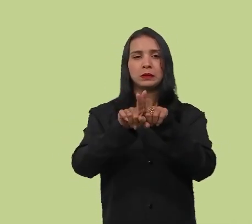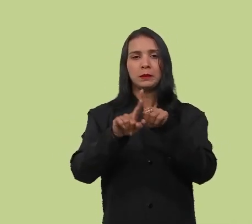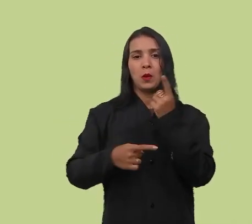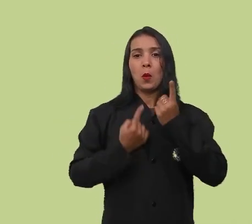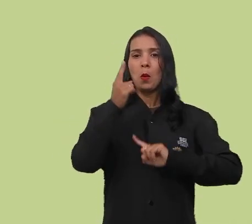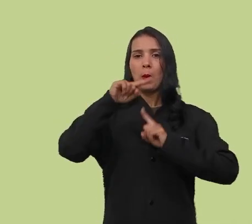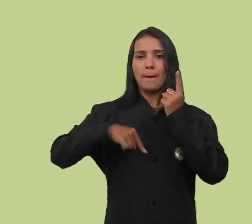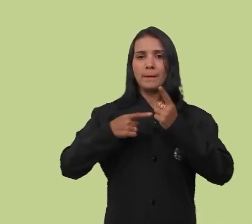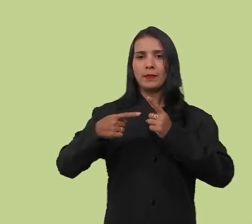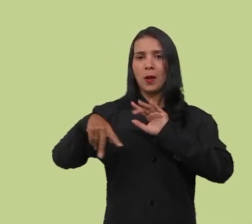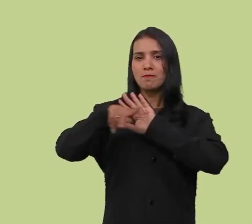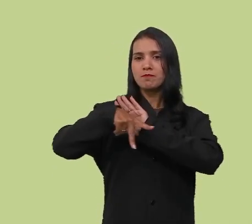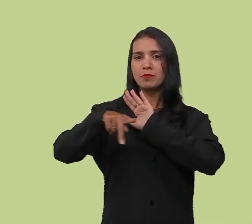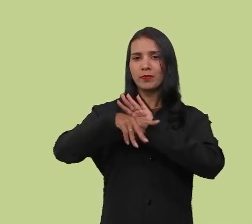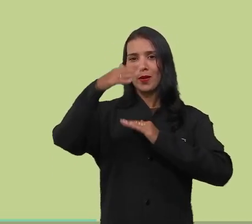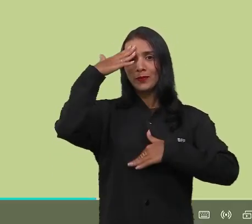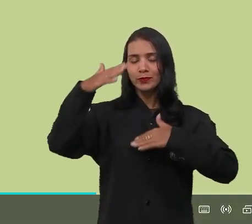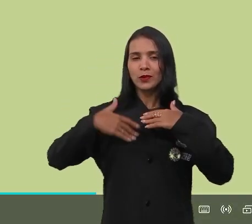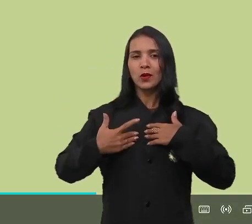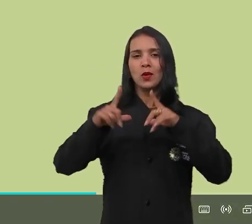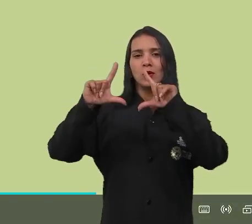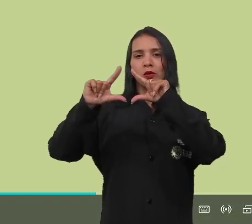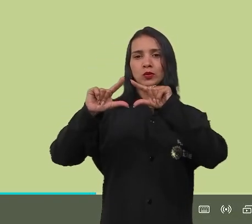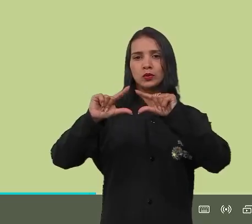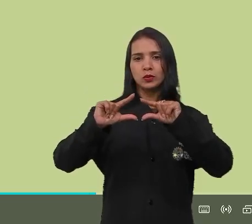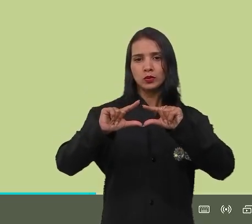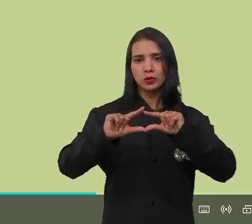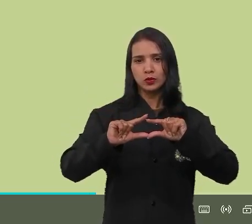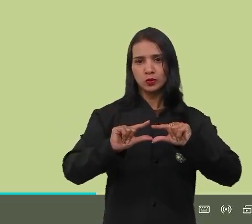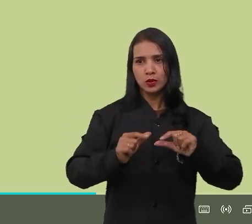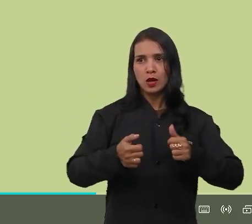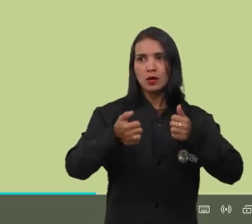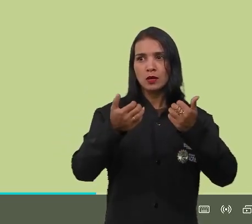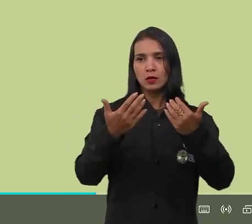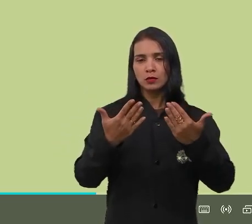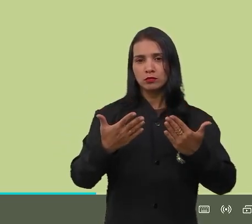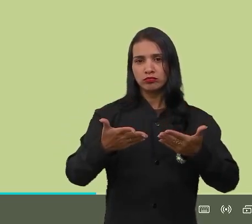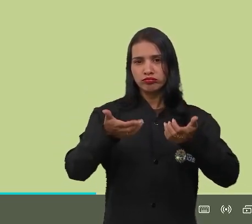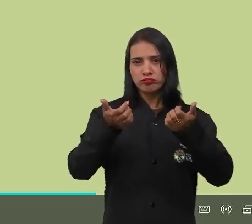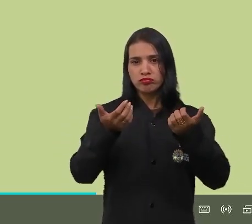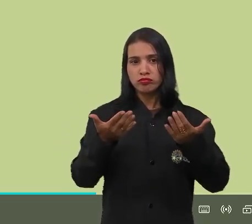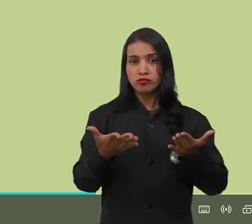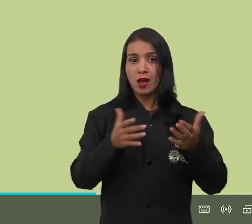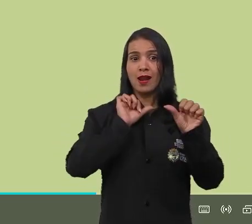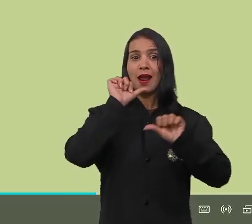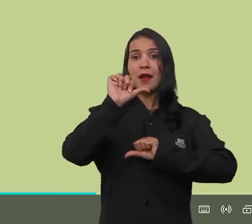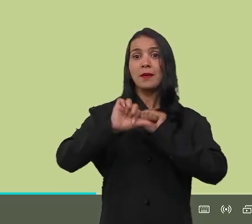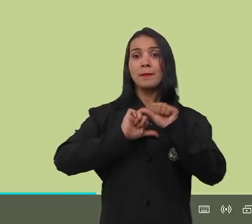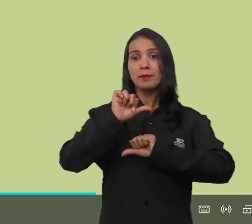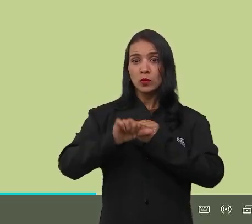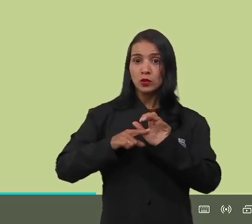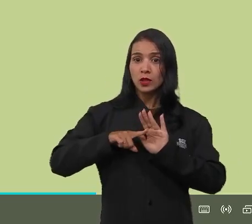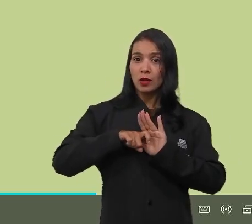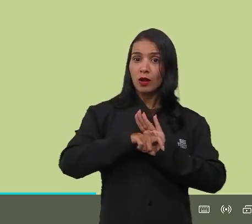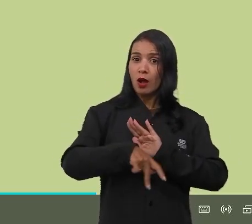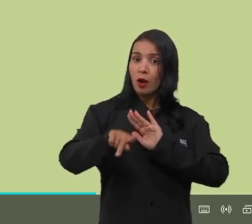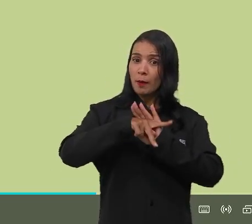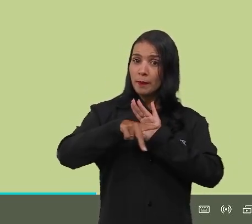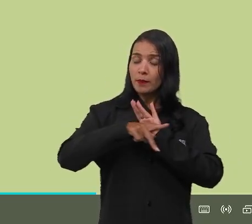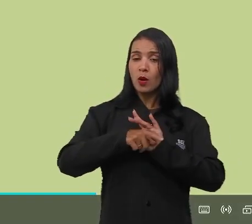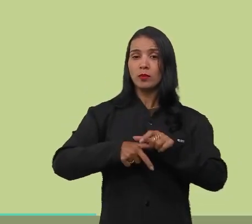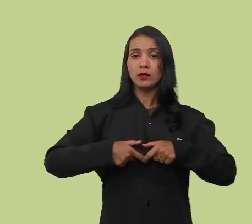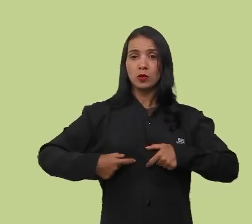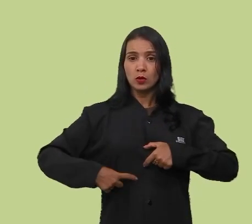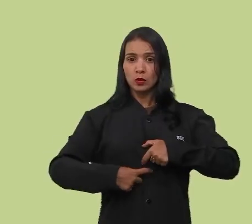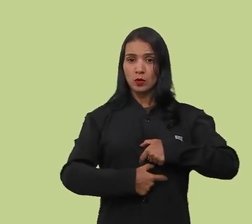essa dieta ali desbalanceada vai alterar também o quê, gente? A composição, né, como a gente falou, das bactérias ali do nosso